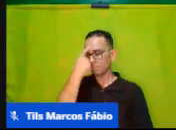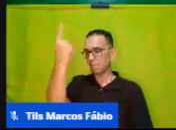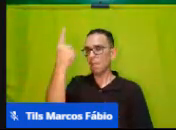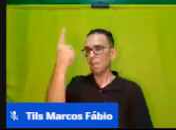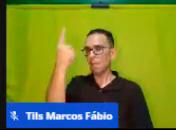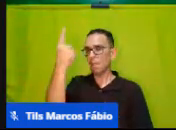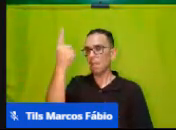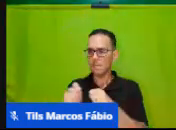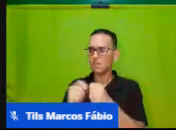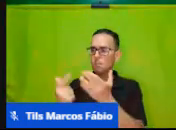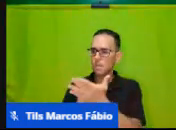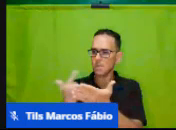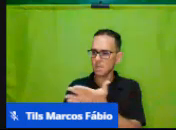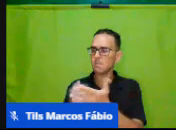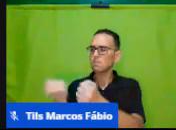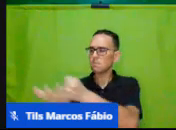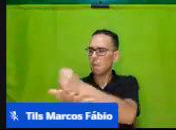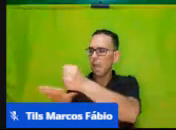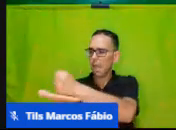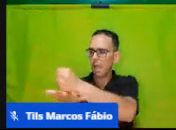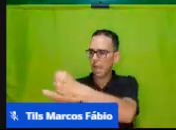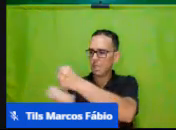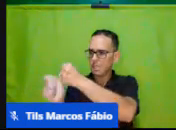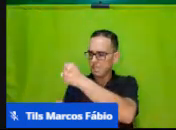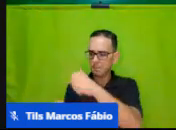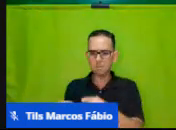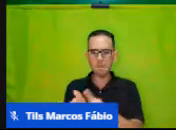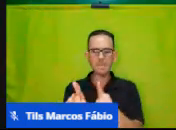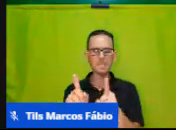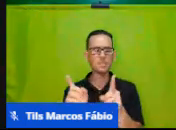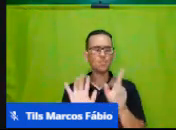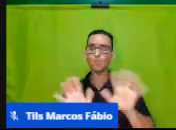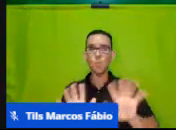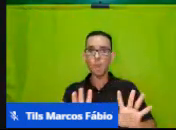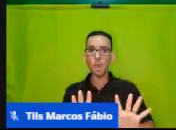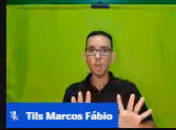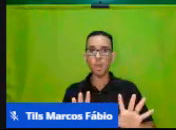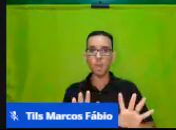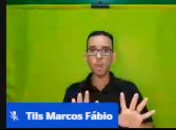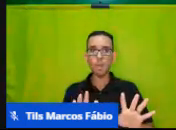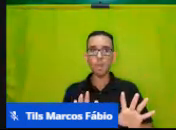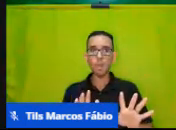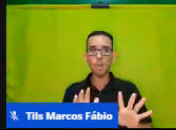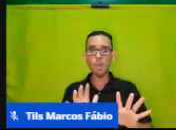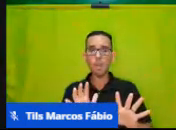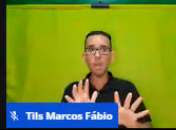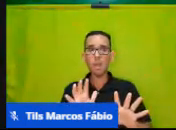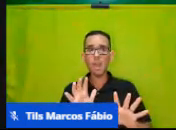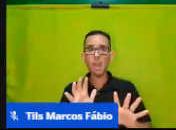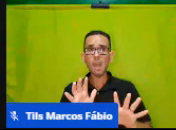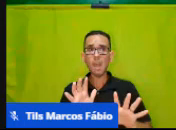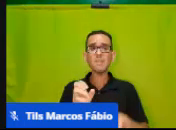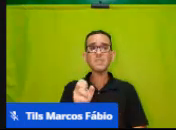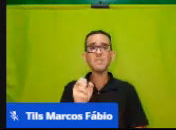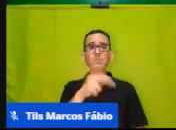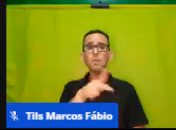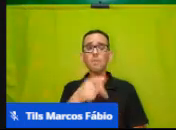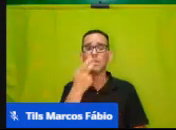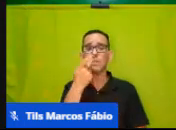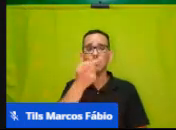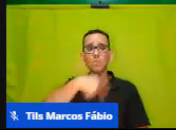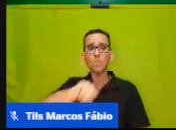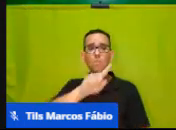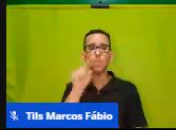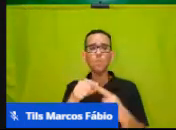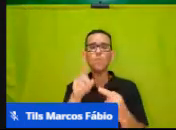caderno que seja a base, né? Mas se você está dizendo que ele não é, e talvez isso seja também para os professores, isso, né? O que está faltando